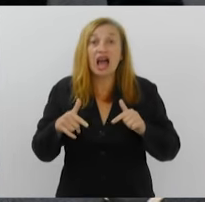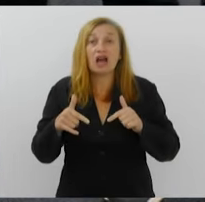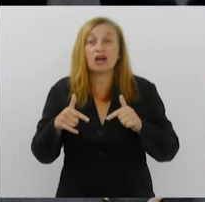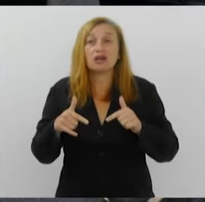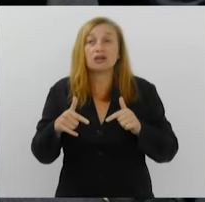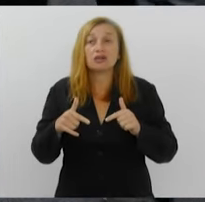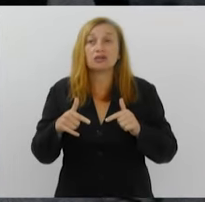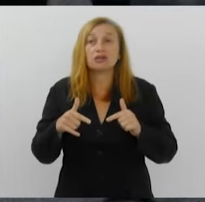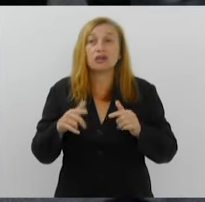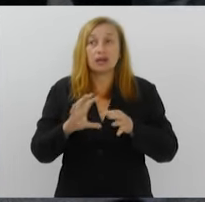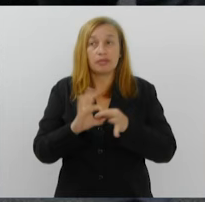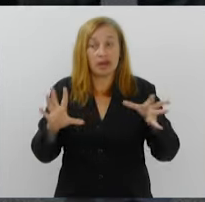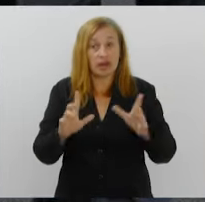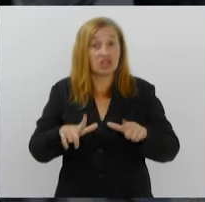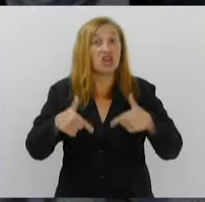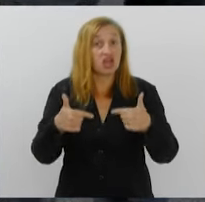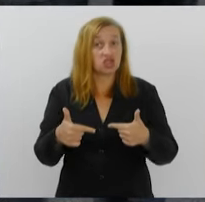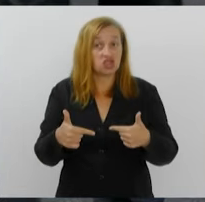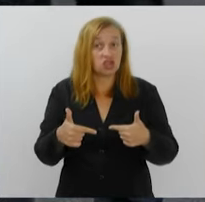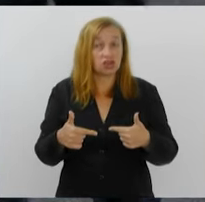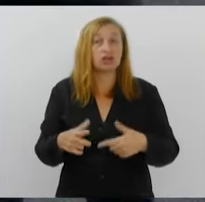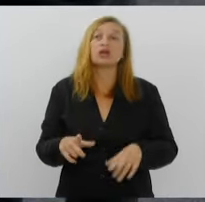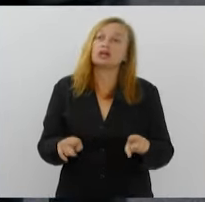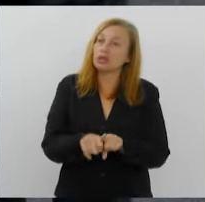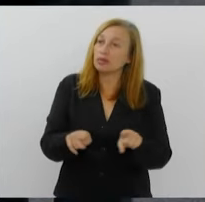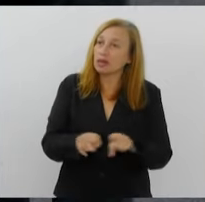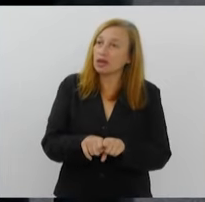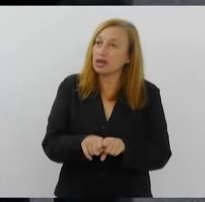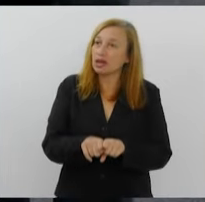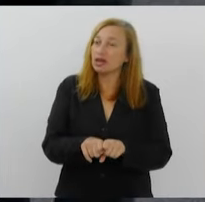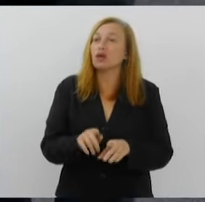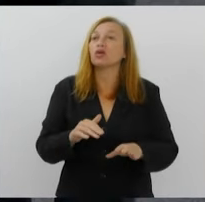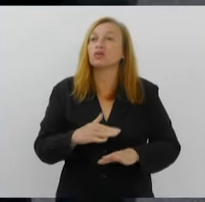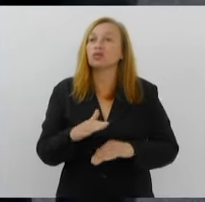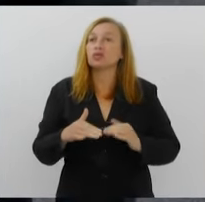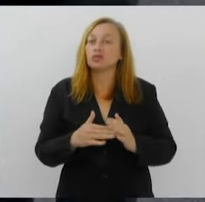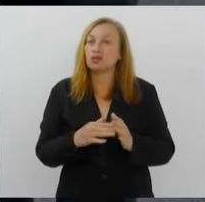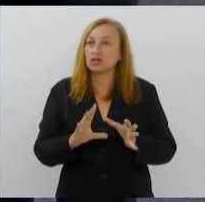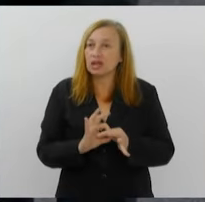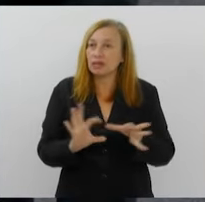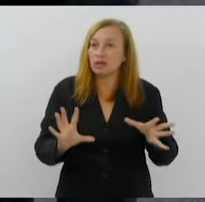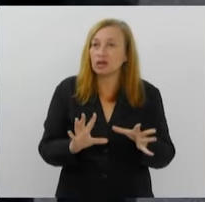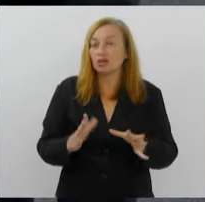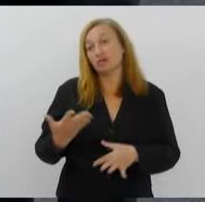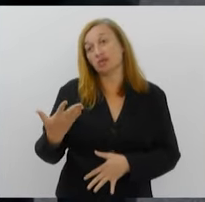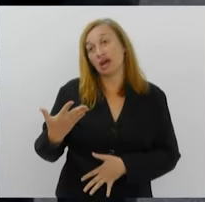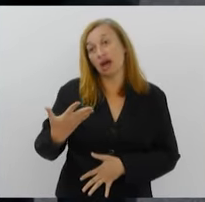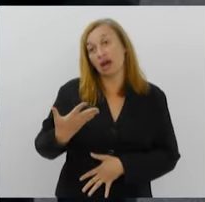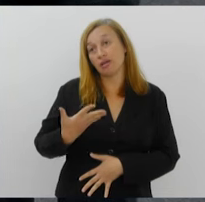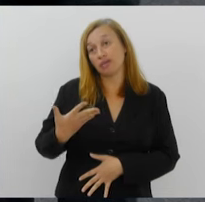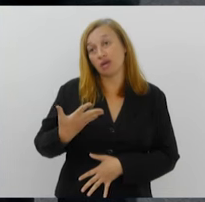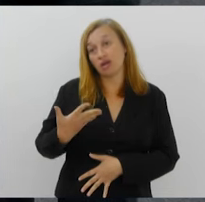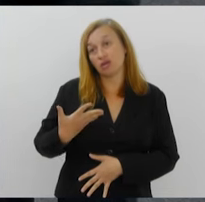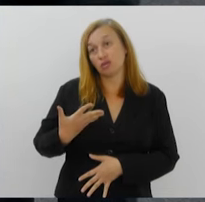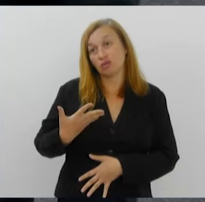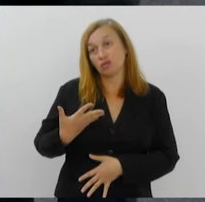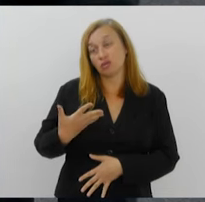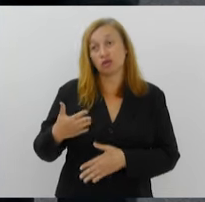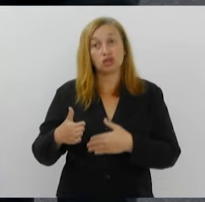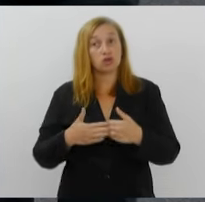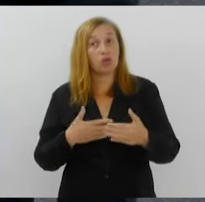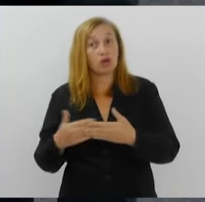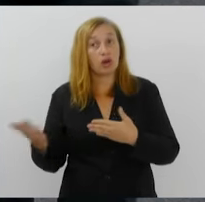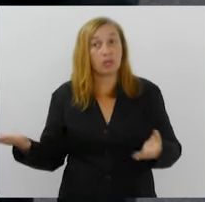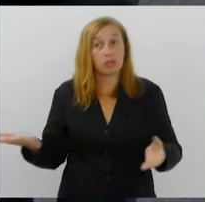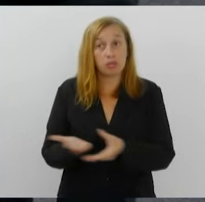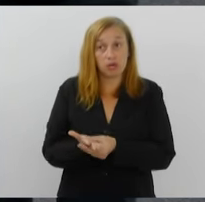procedimentos formais, como tem toda a autoridade para ser amiga curiae de qualquer processo que